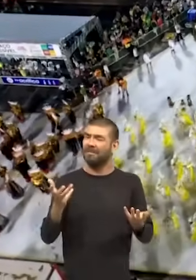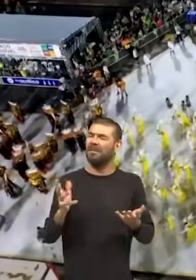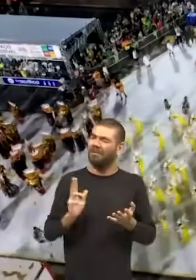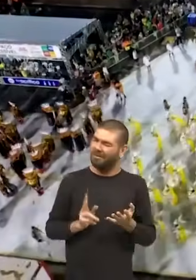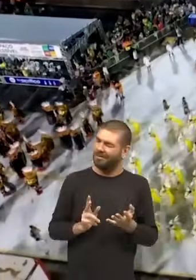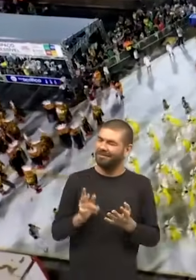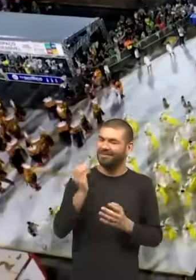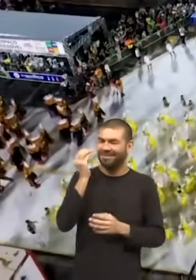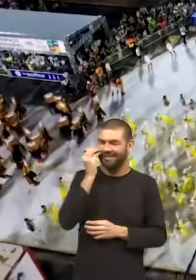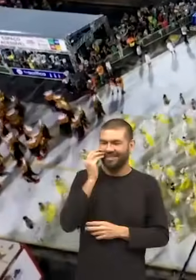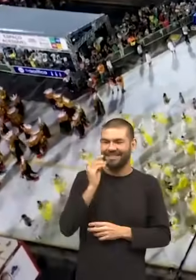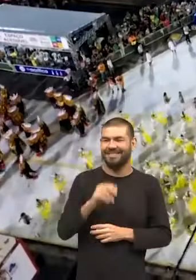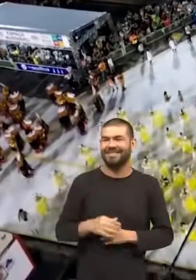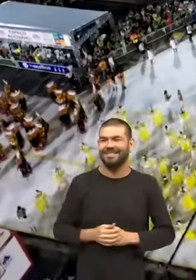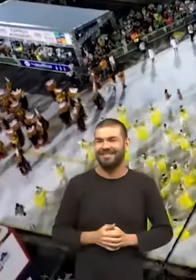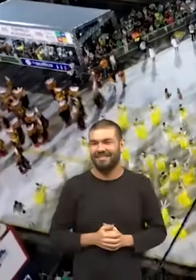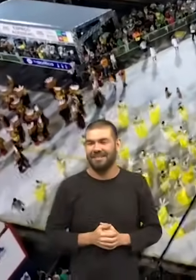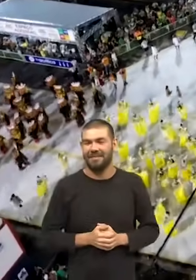continuar acompanhando.